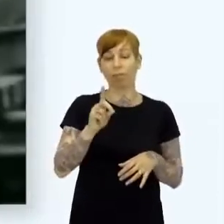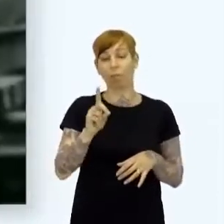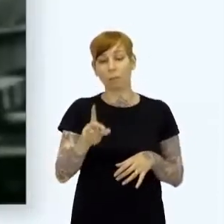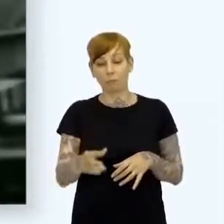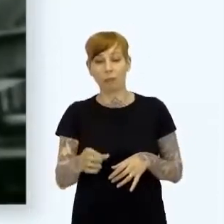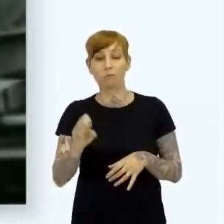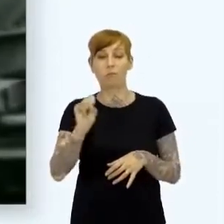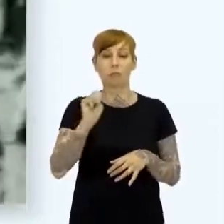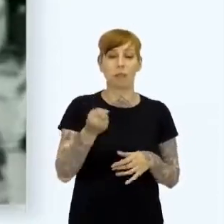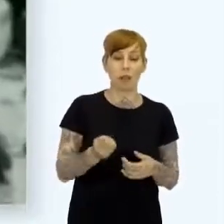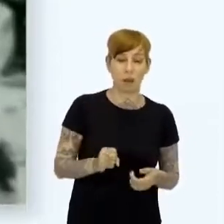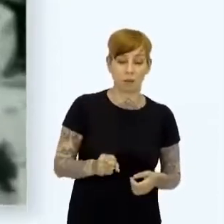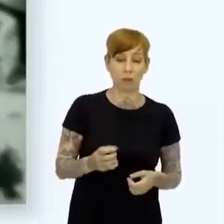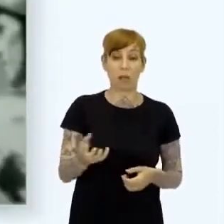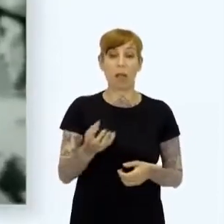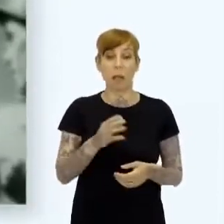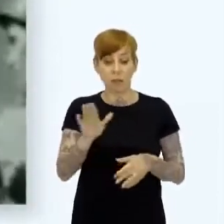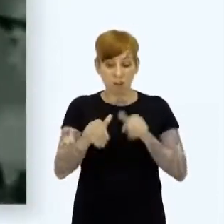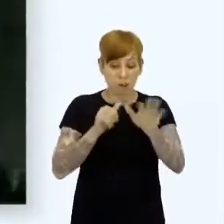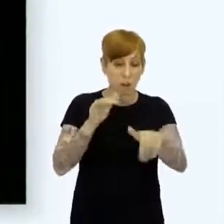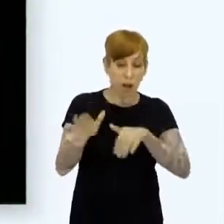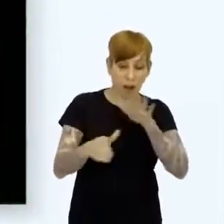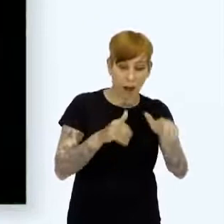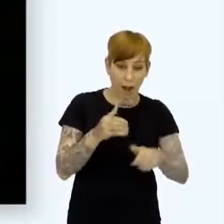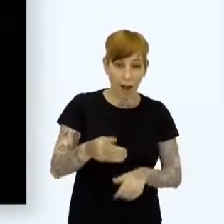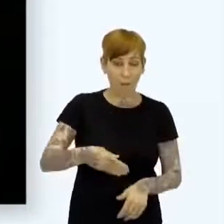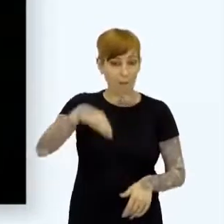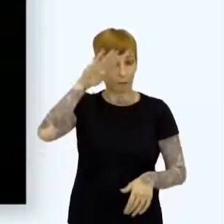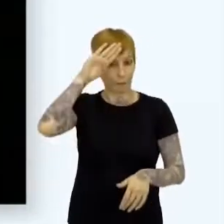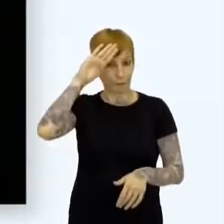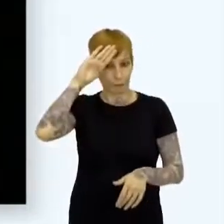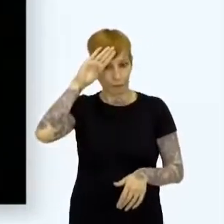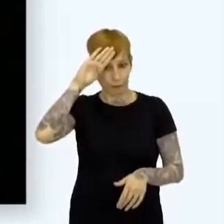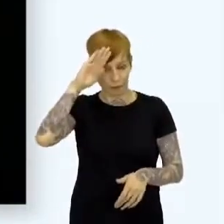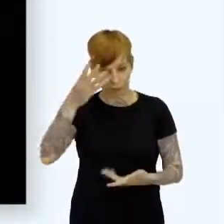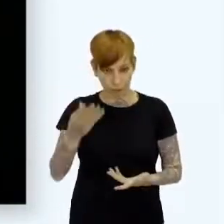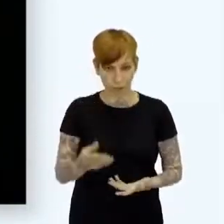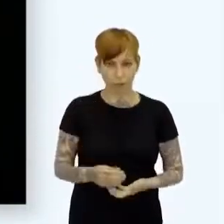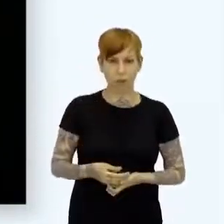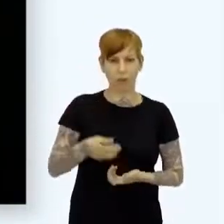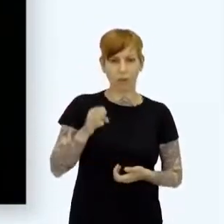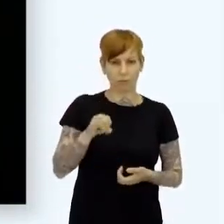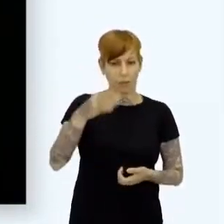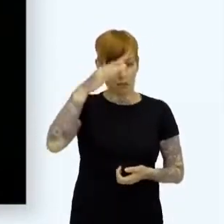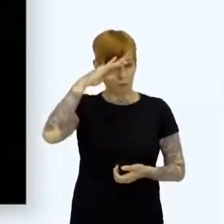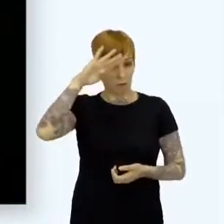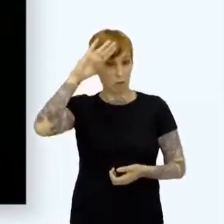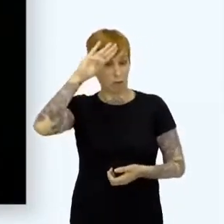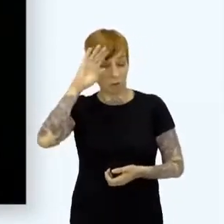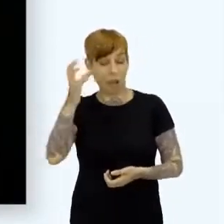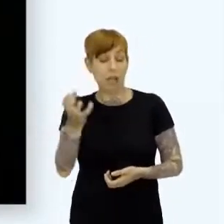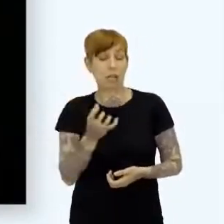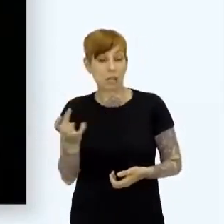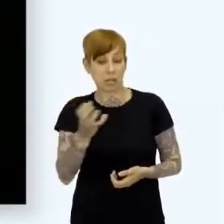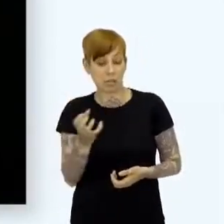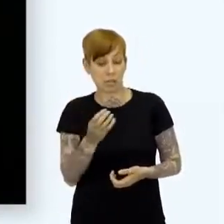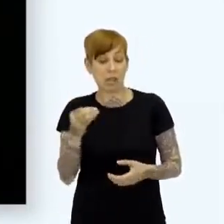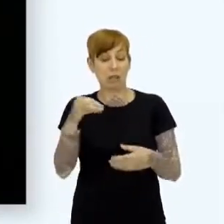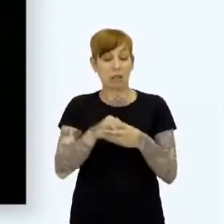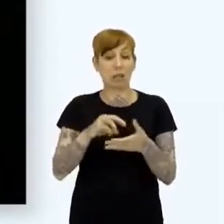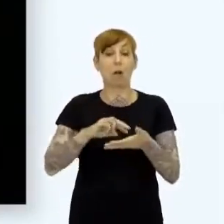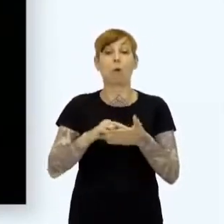oposição incitavam as Forças Armadas. Se as Forças Armadas quiserem cumprir seu dever